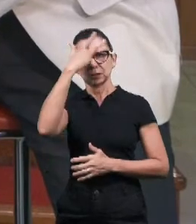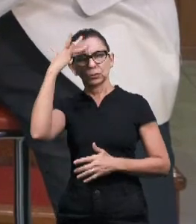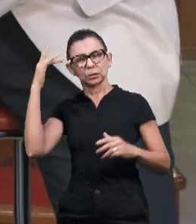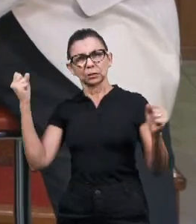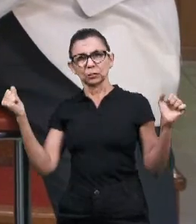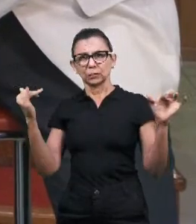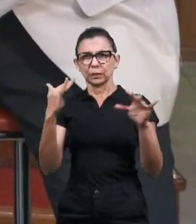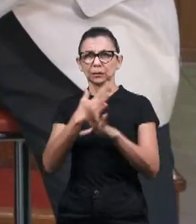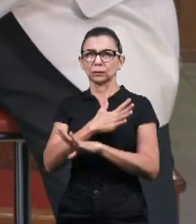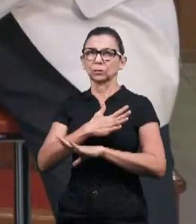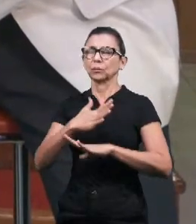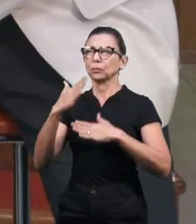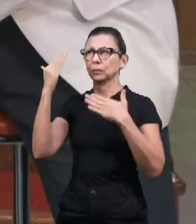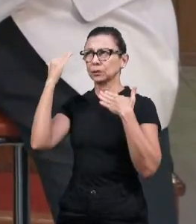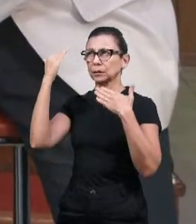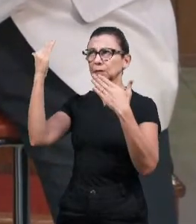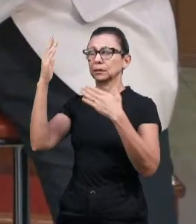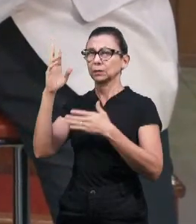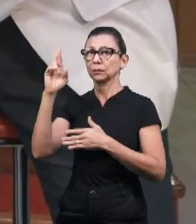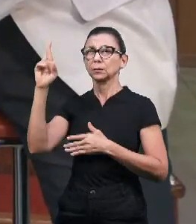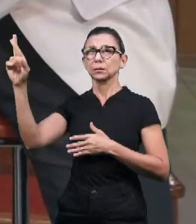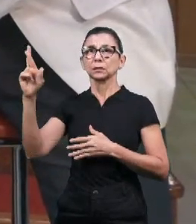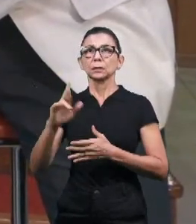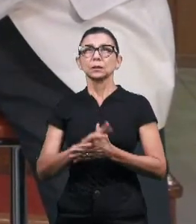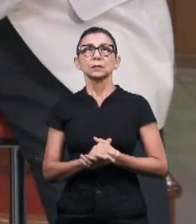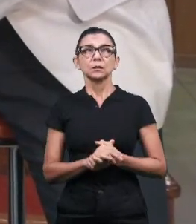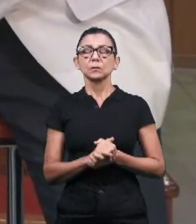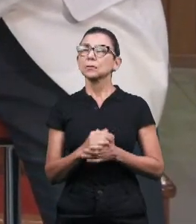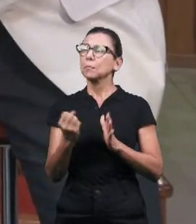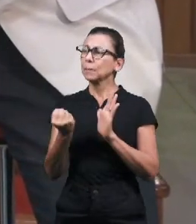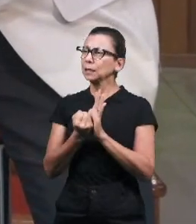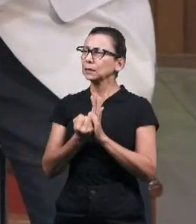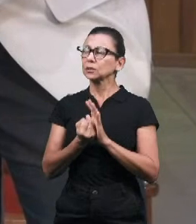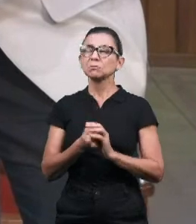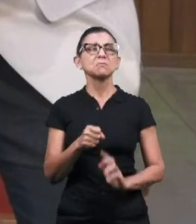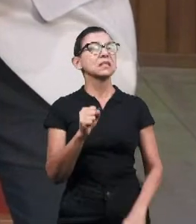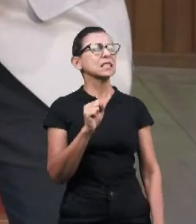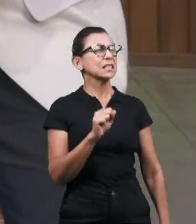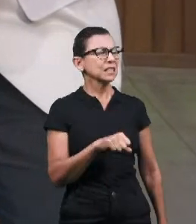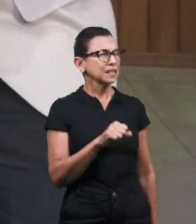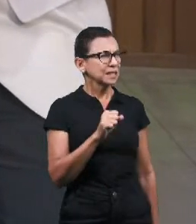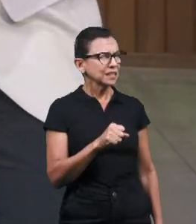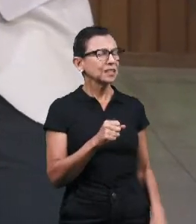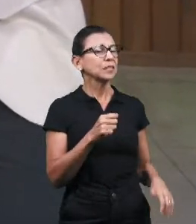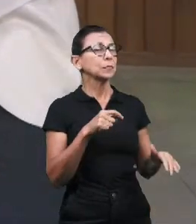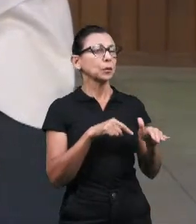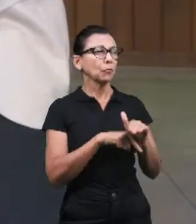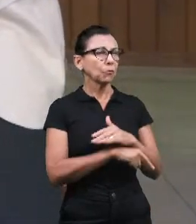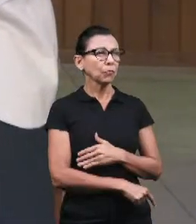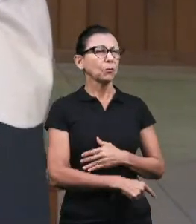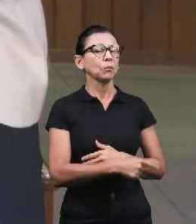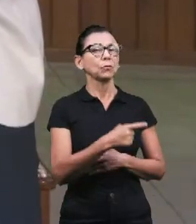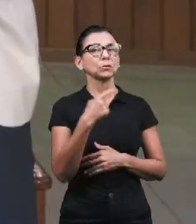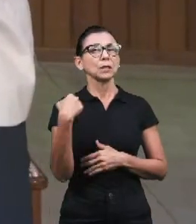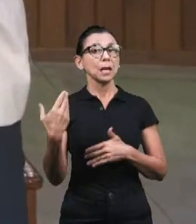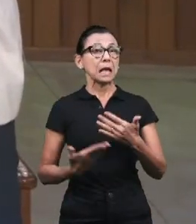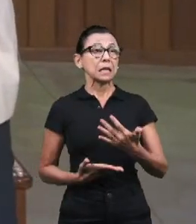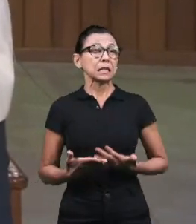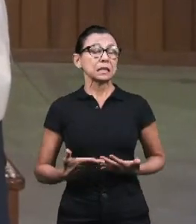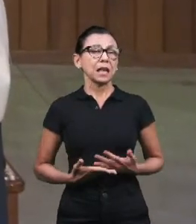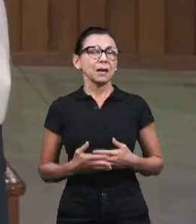tudo, né? Isso também foi muito marcante, né? Muito, eu até vi vários irmãos quebrantados, porque